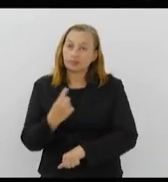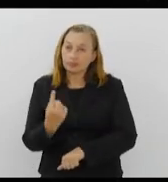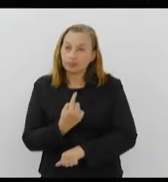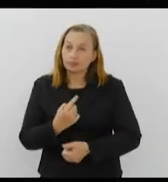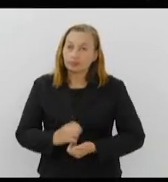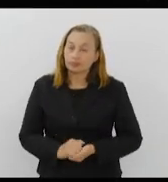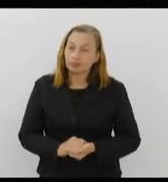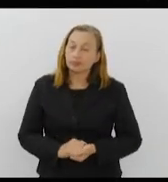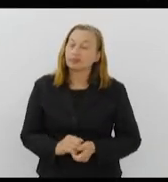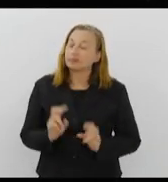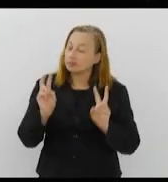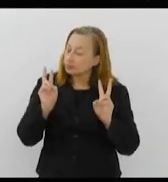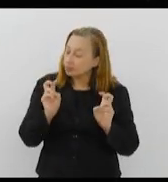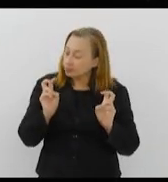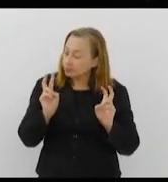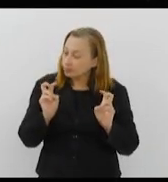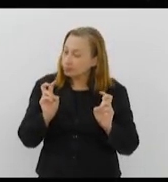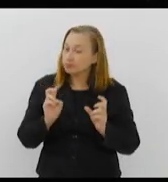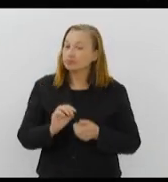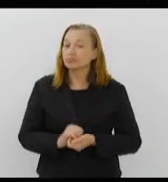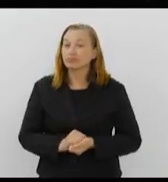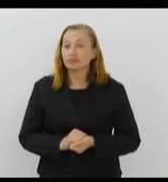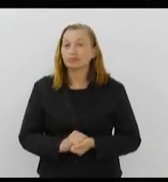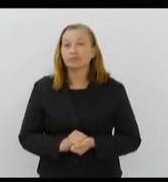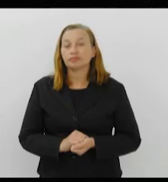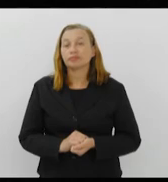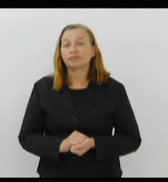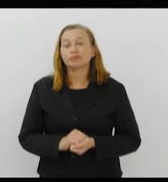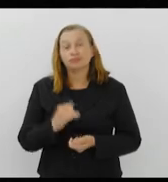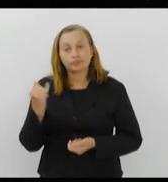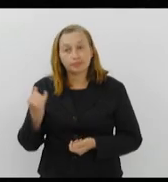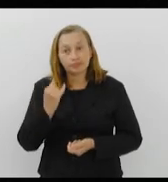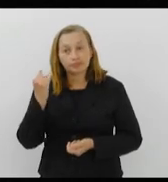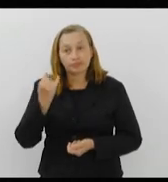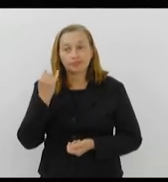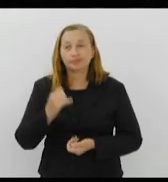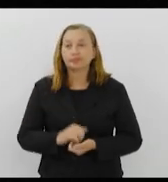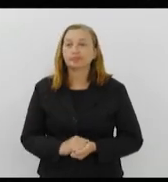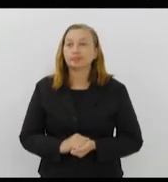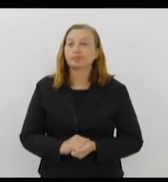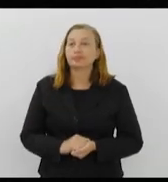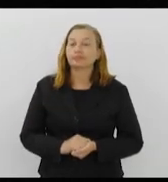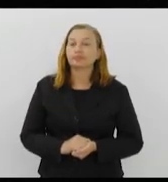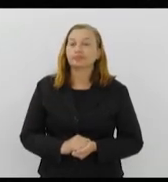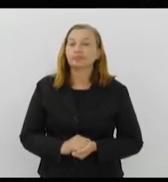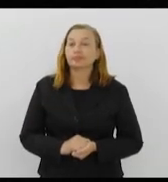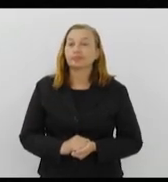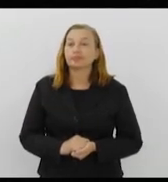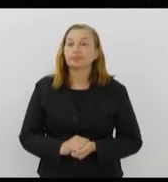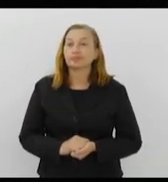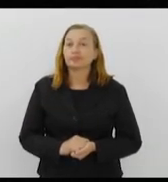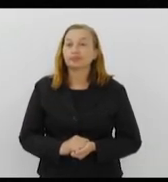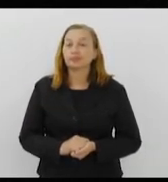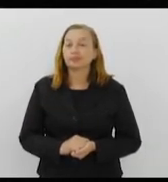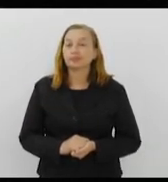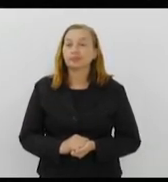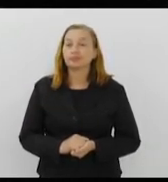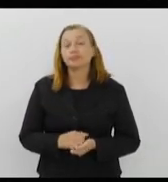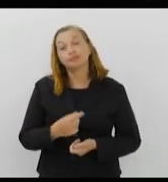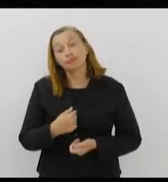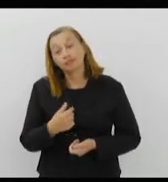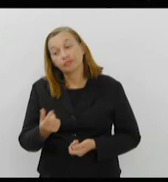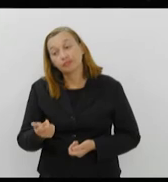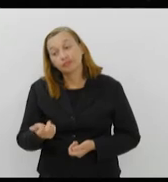Tema absolutamente relevante. Né. E saí daqui